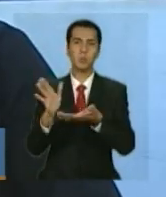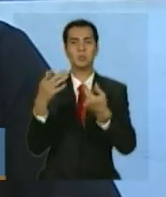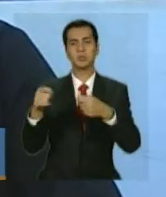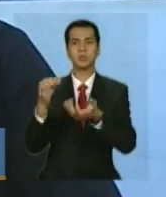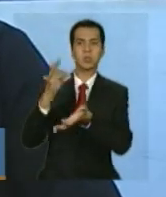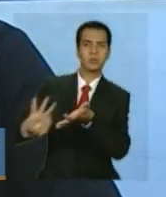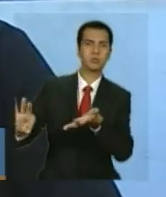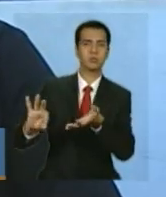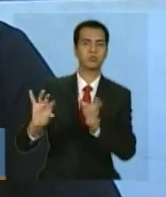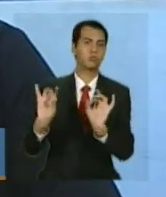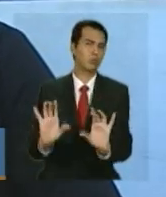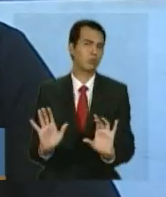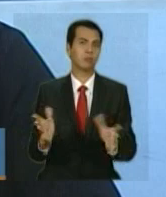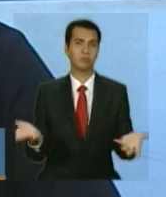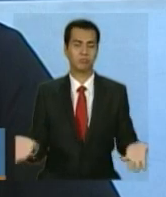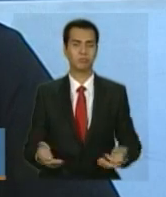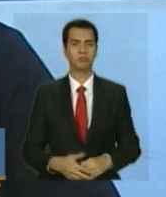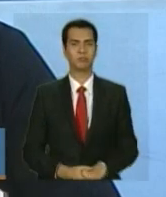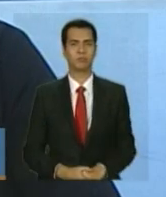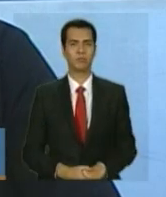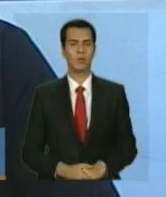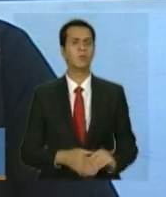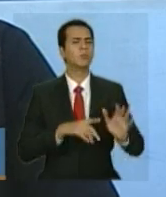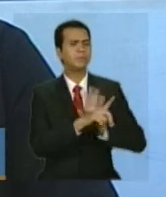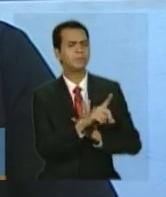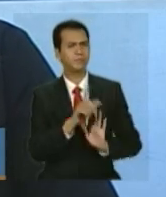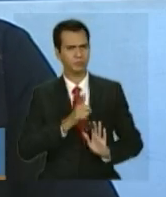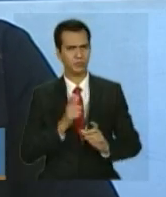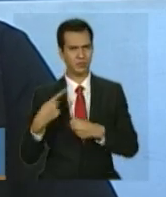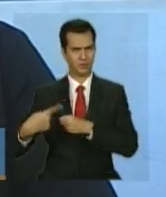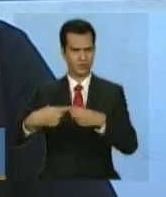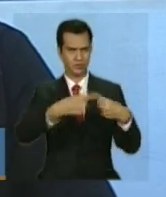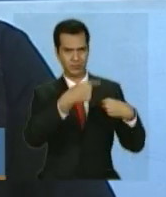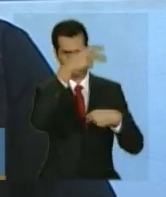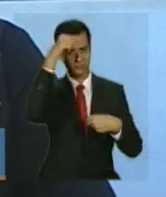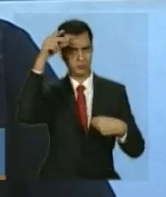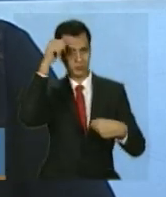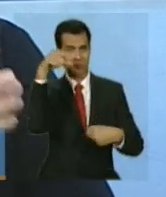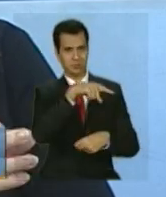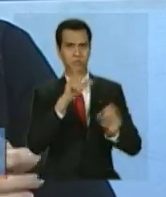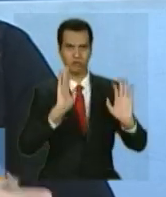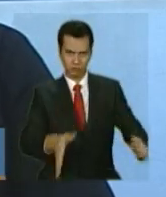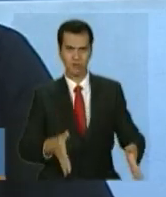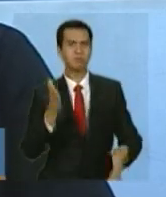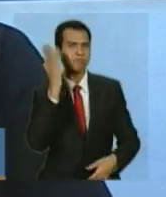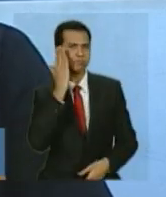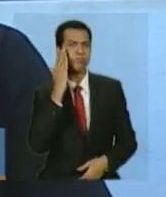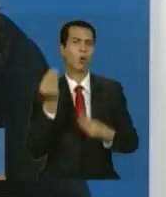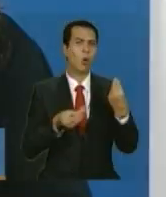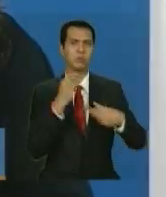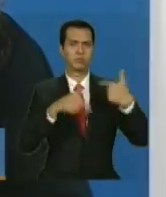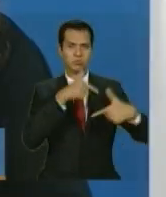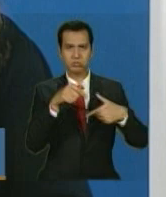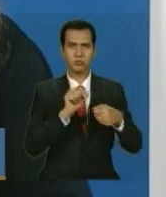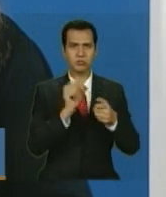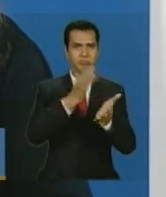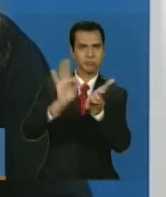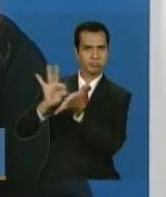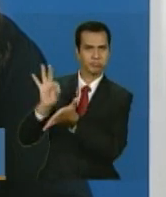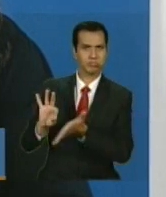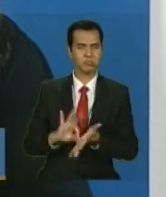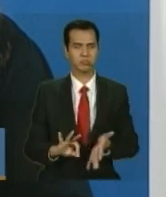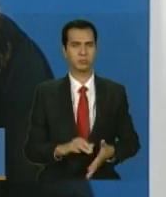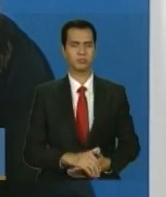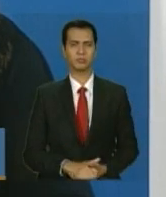Mas os municípios, assim, estão preparados para esse tipo de abordagem tão específica, tão característica de cada grupo? Veja, nós fizemos no